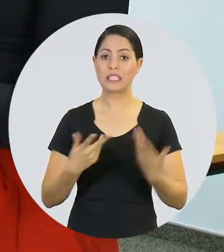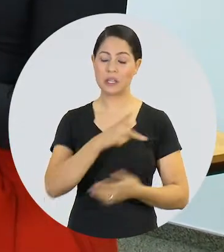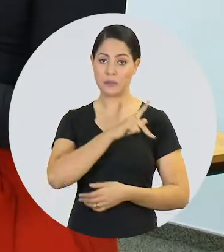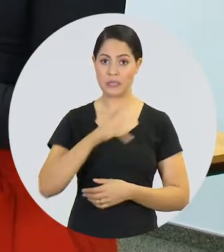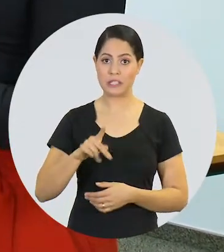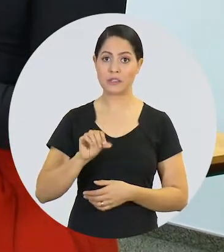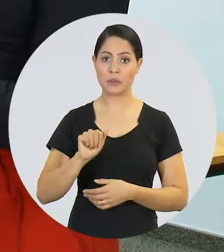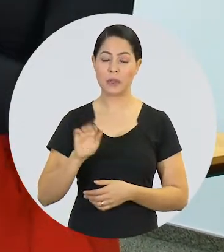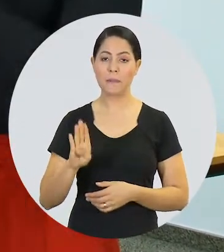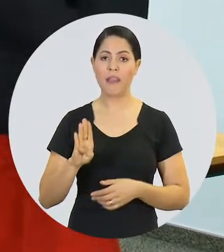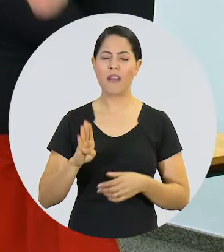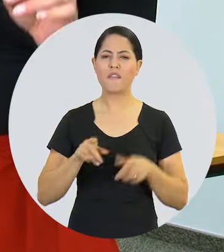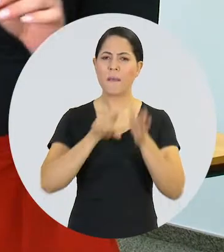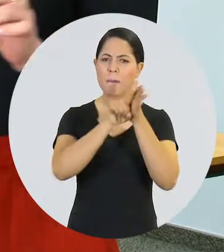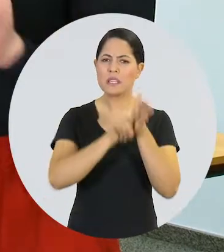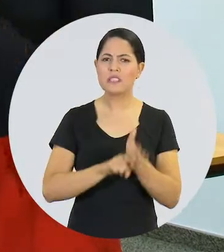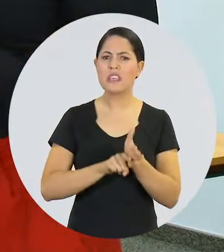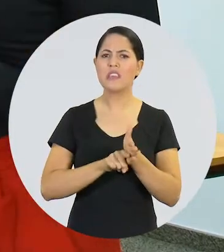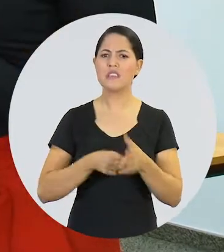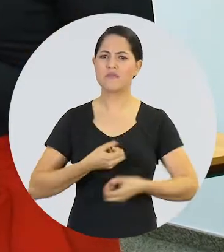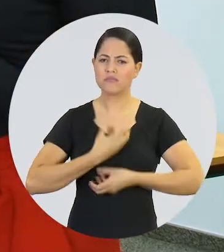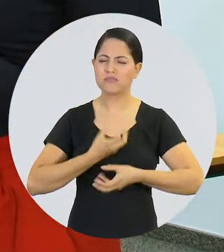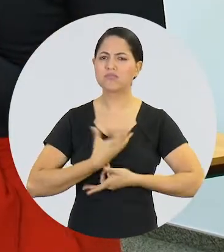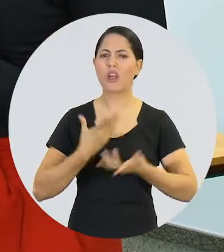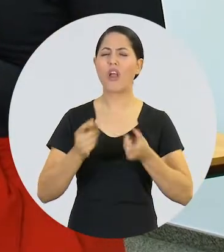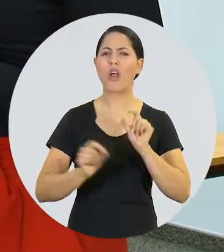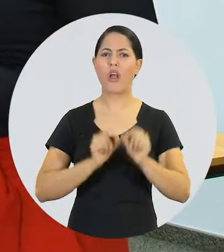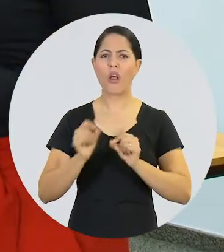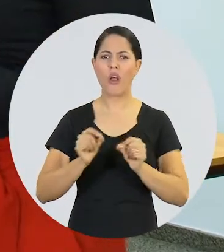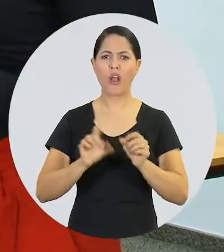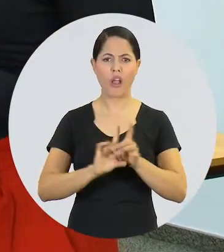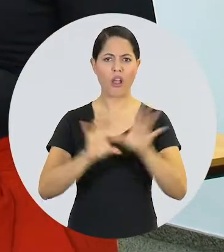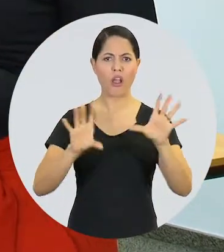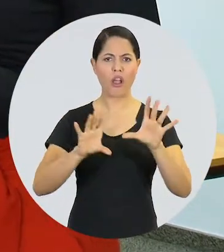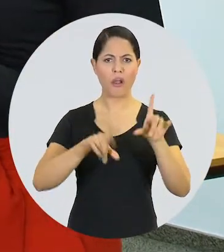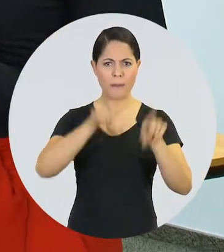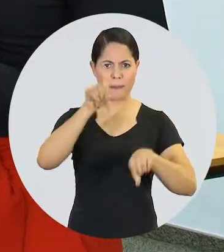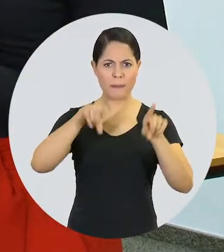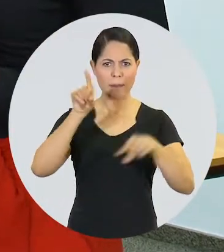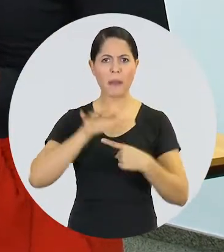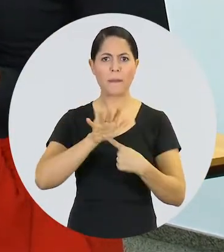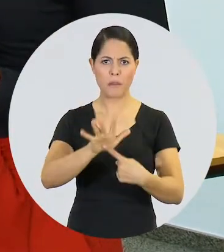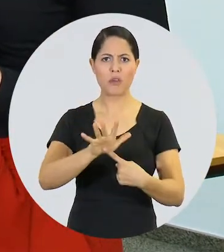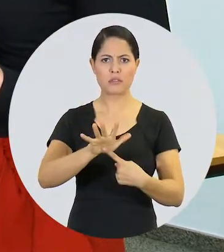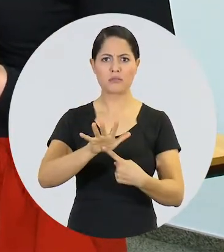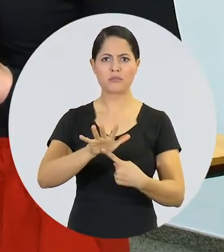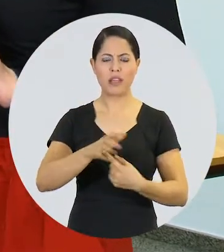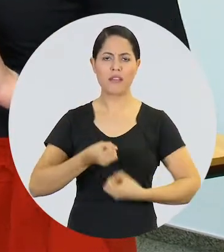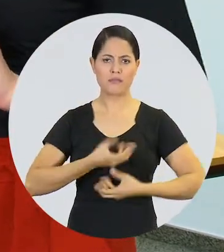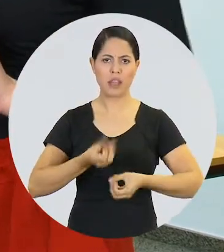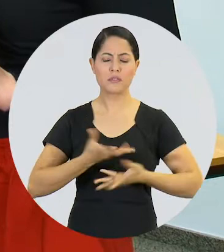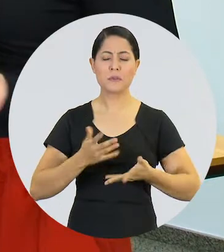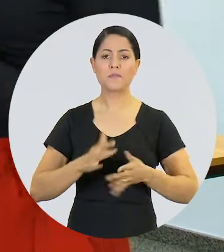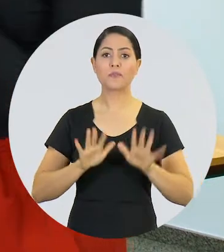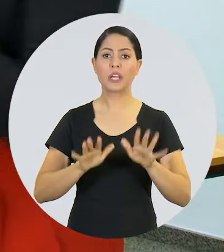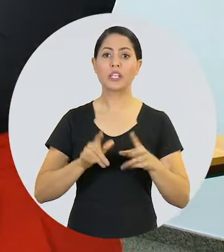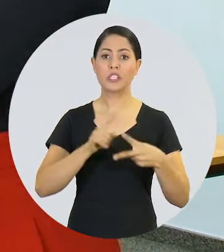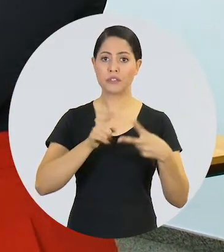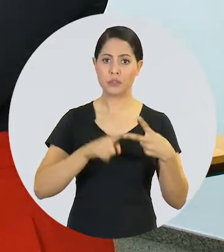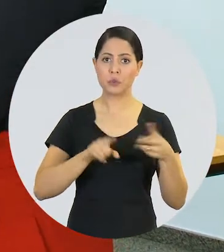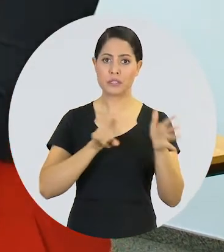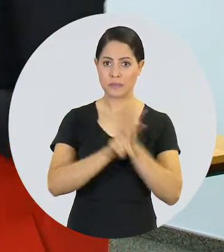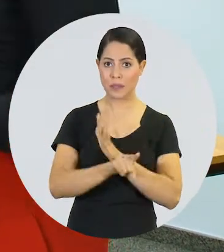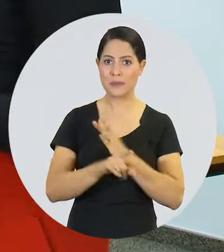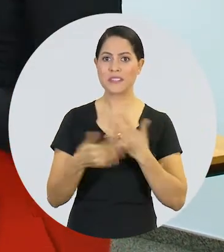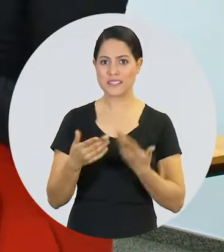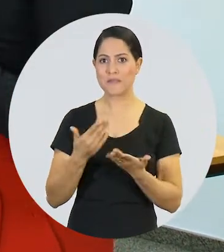Presidente, vamos falar um pouquinho sobre esta pesquisa que eu apresentei, o Índice de Percepção da Democracia. Os entrevistados tiveram que responder duas perguntas e eu vou